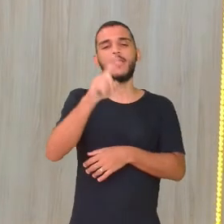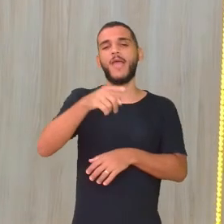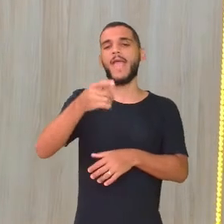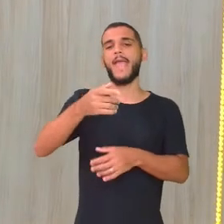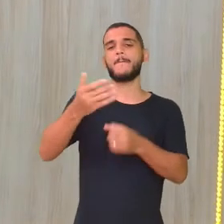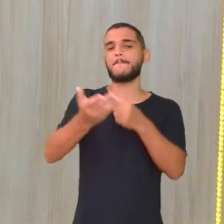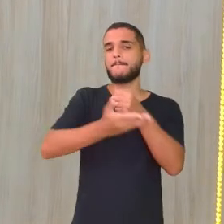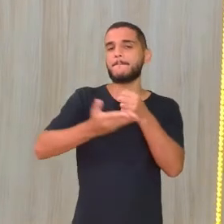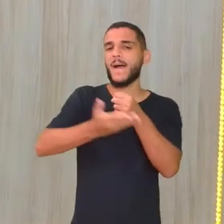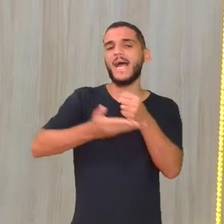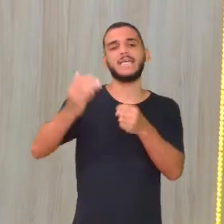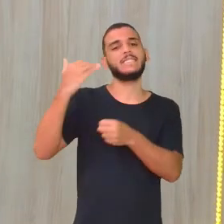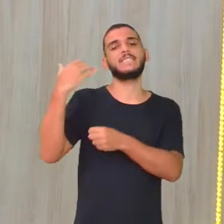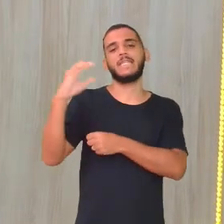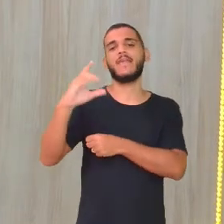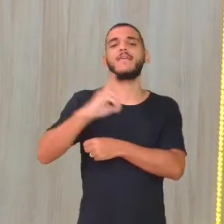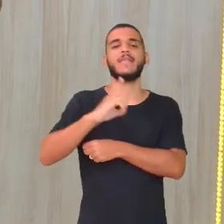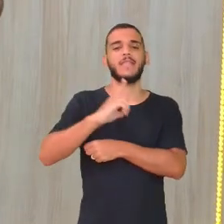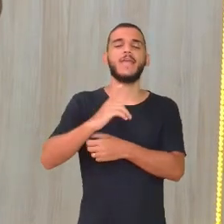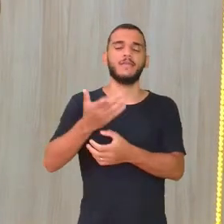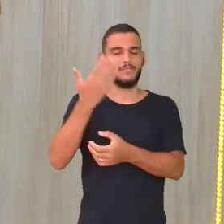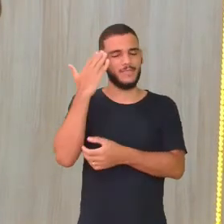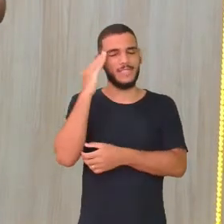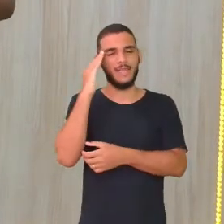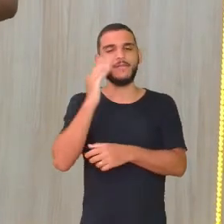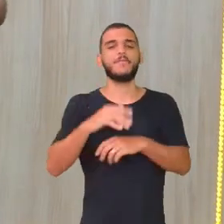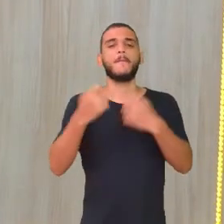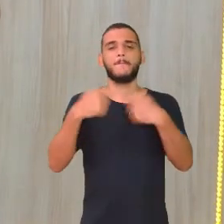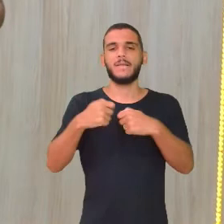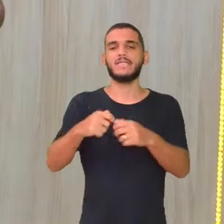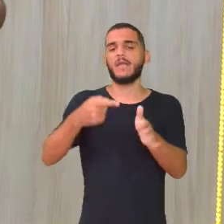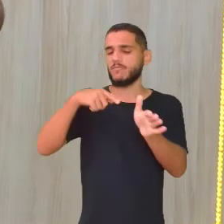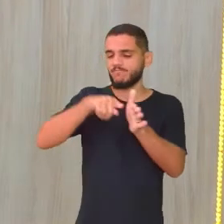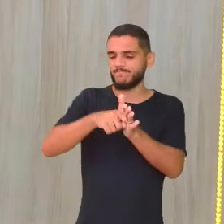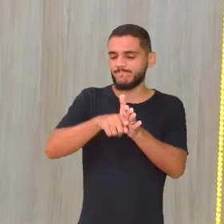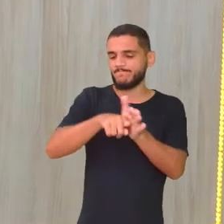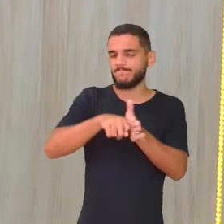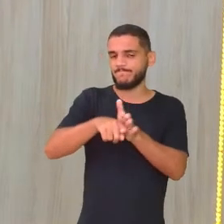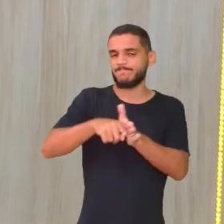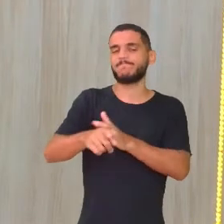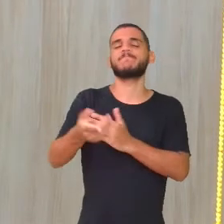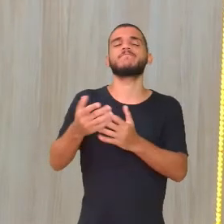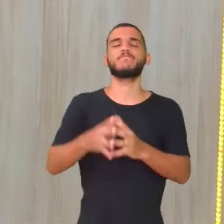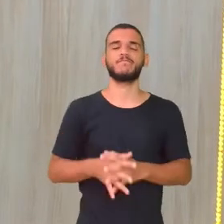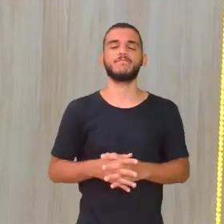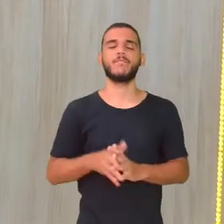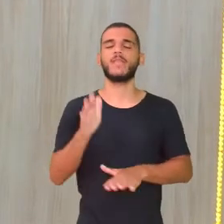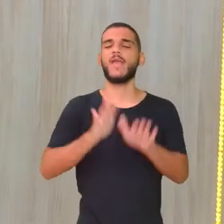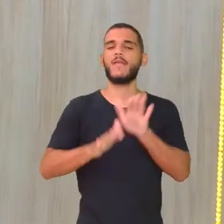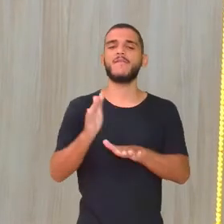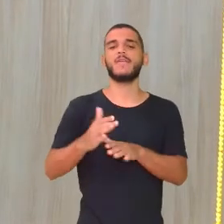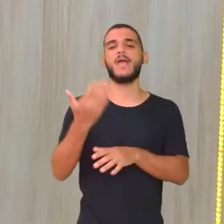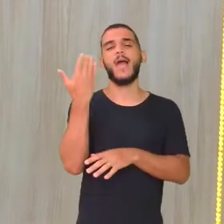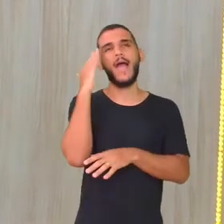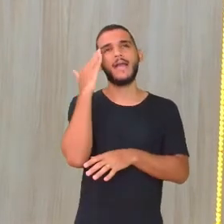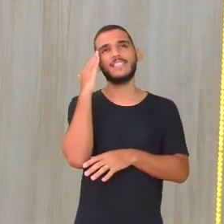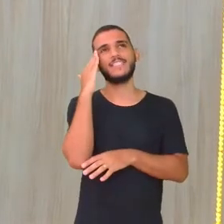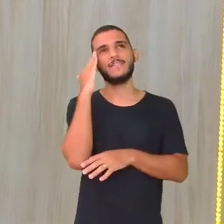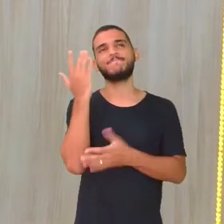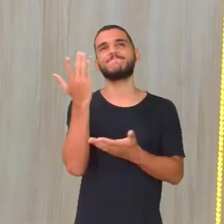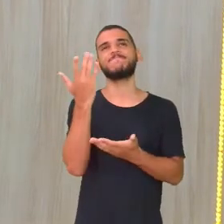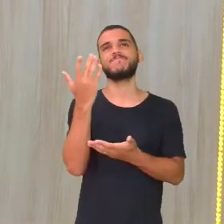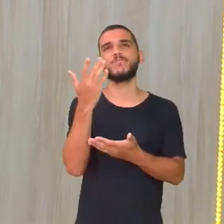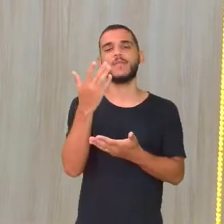completamente convencido, convicto ali de que a gente está certo, na verdade, a gente pode cair no senso comum e cair